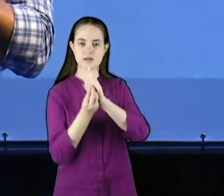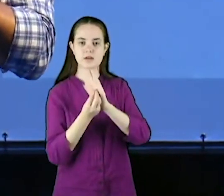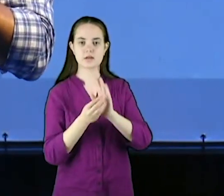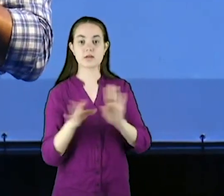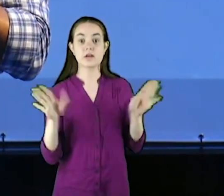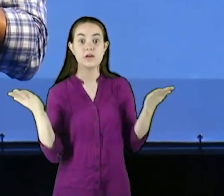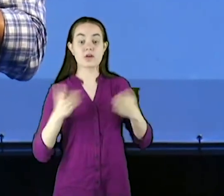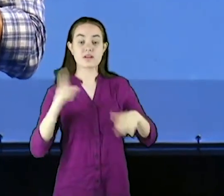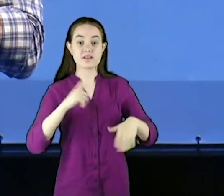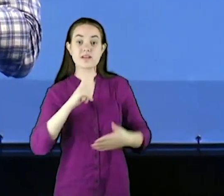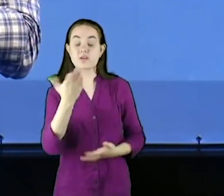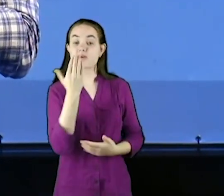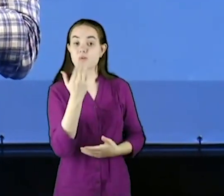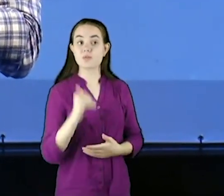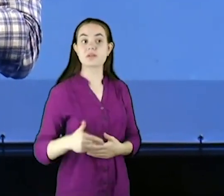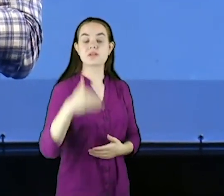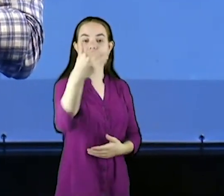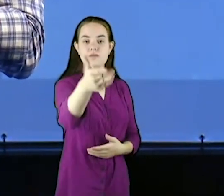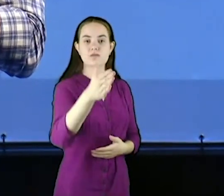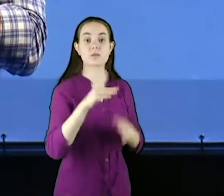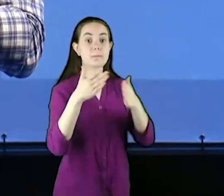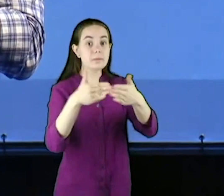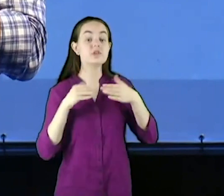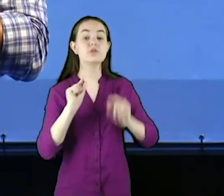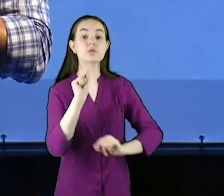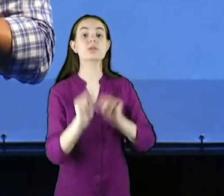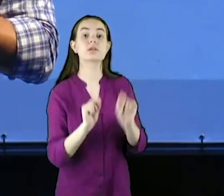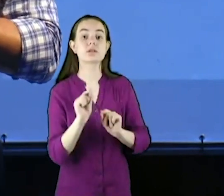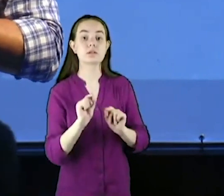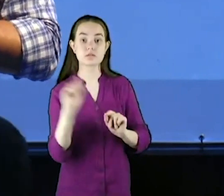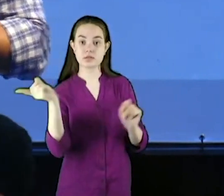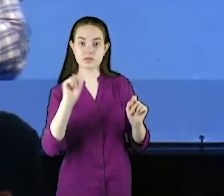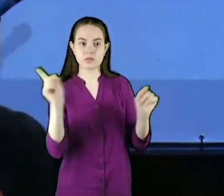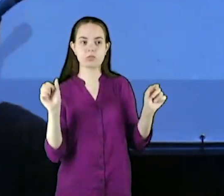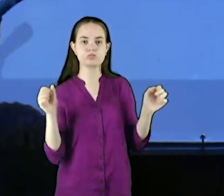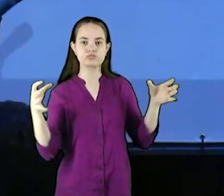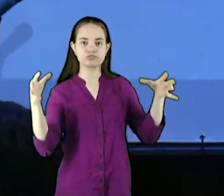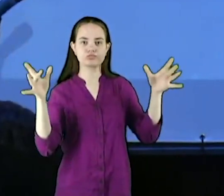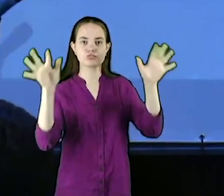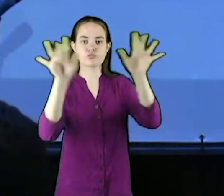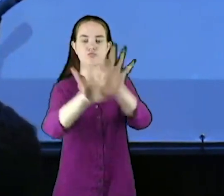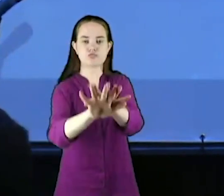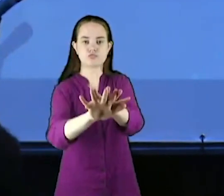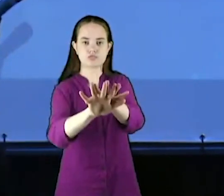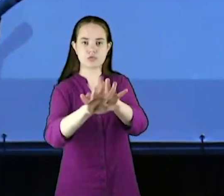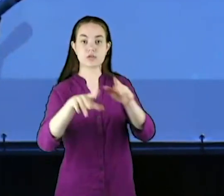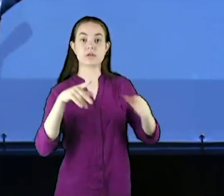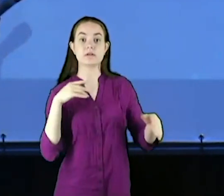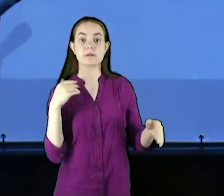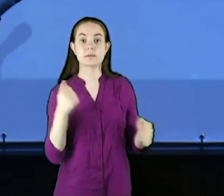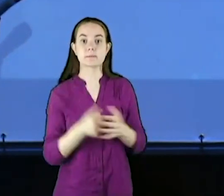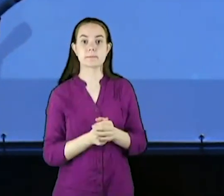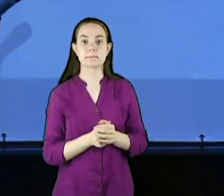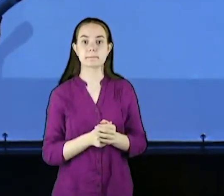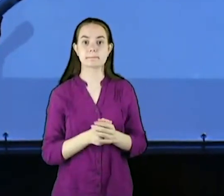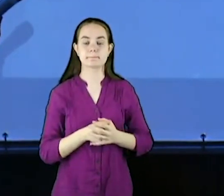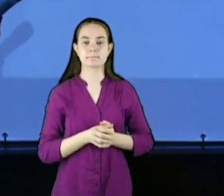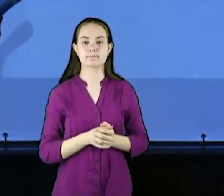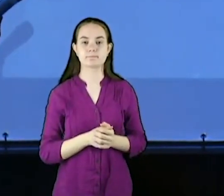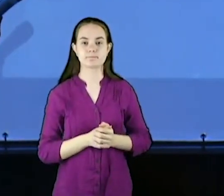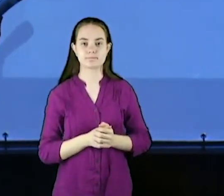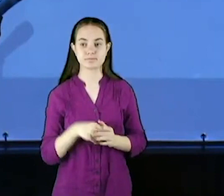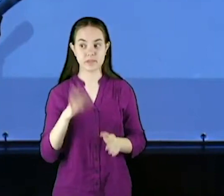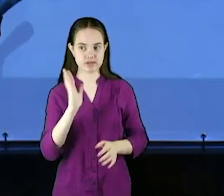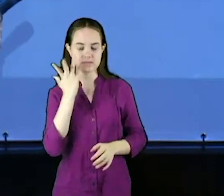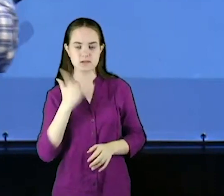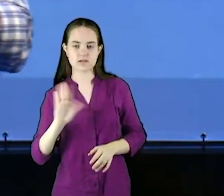tem um lanche lá no fundo, a gente vai pedir só o quê? Para que não haja aglomeração. E as crianças já estão com a tia na ralha aí, tá bom,